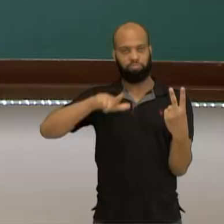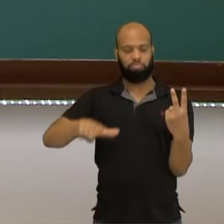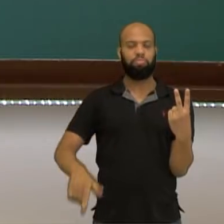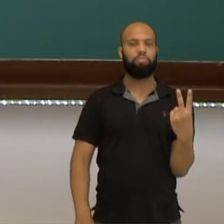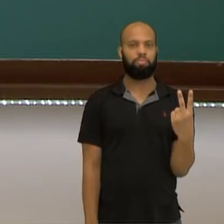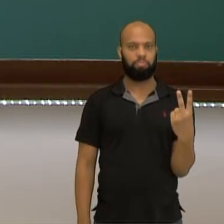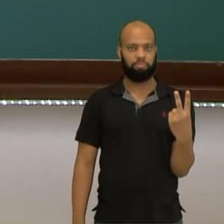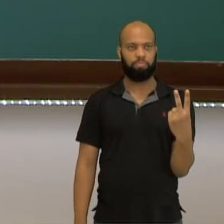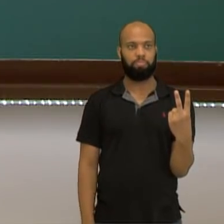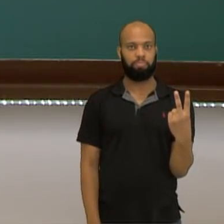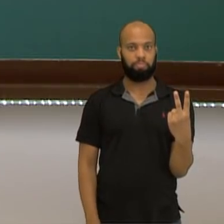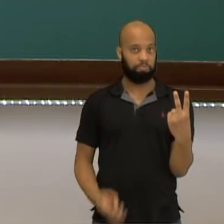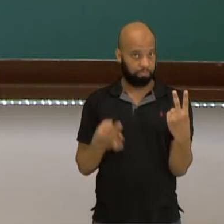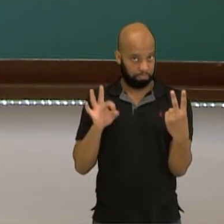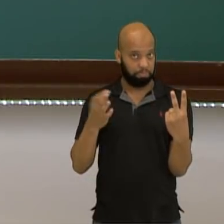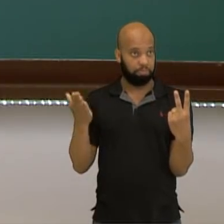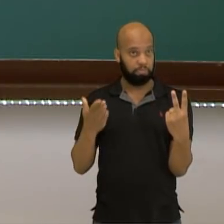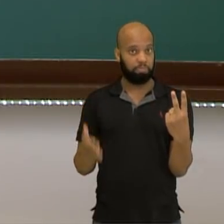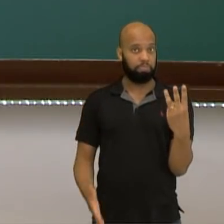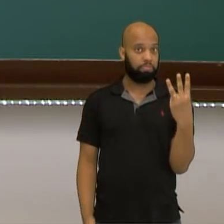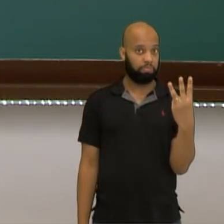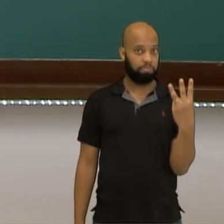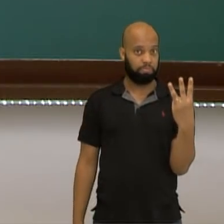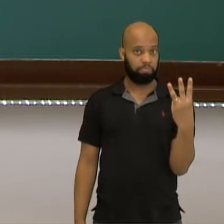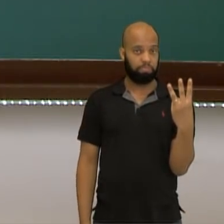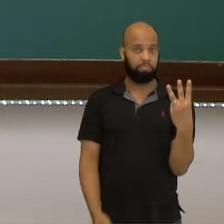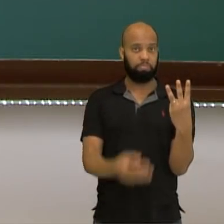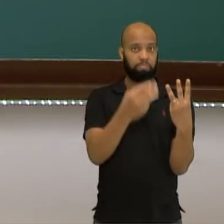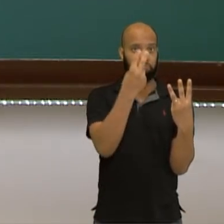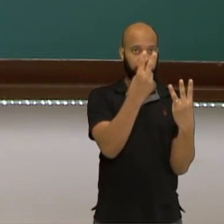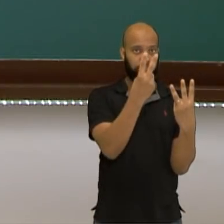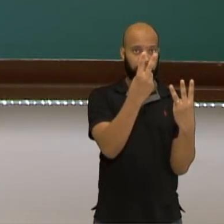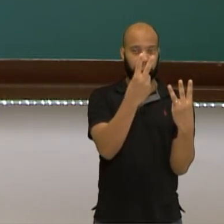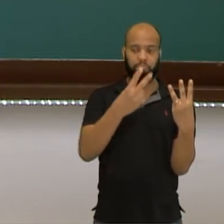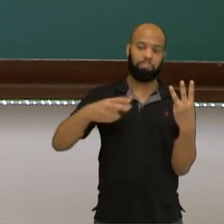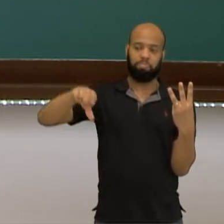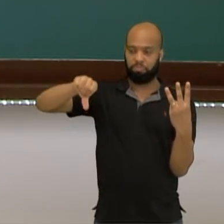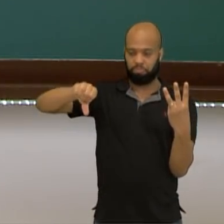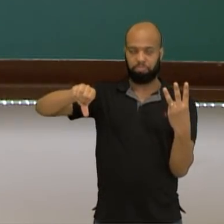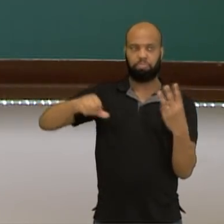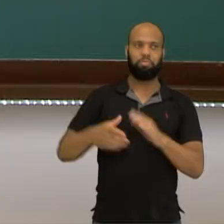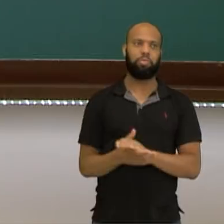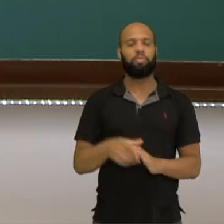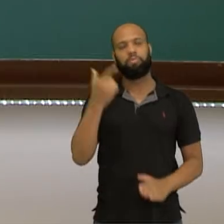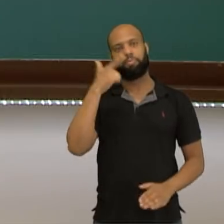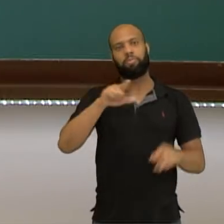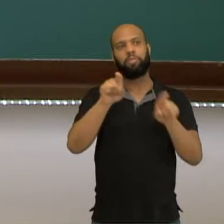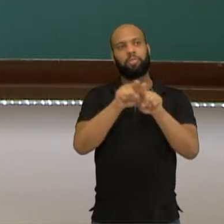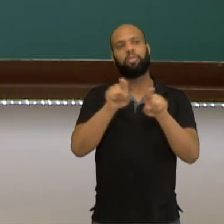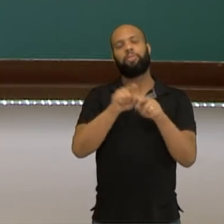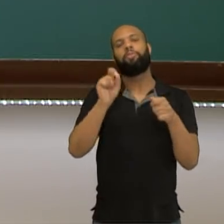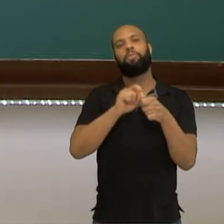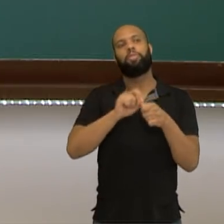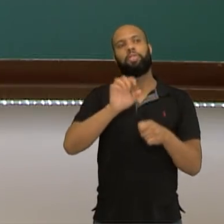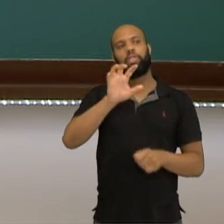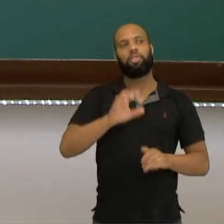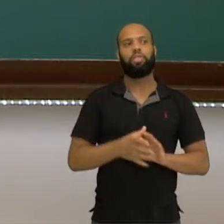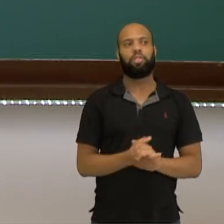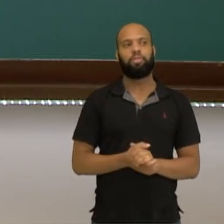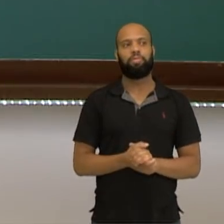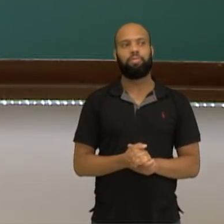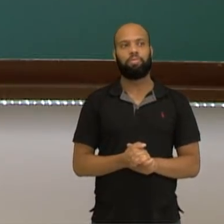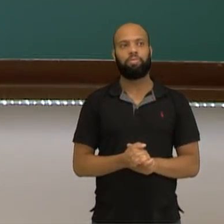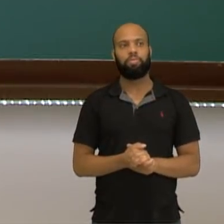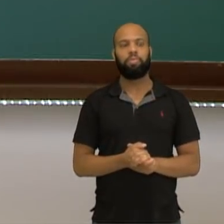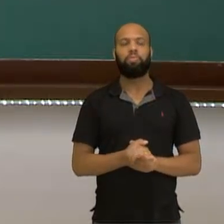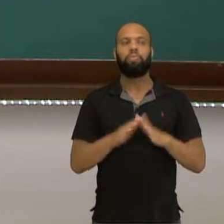quadrado perfeito, certo? E 3 ao quadrado, 9, porque 3 vezes 3, 9. Consegui também formar um quadrado perfeito. Ah,